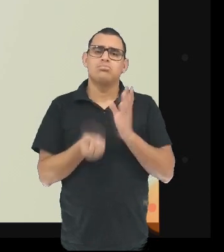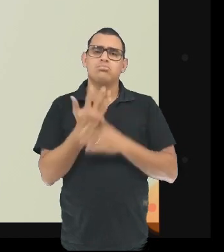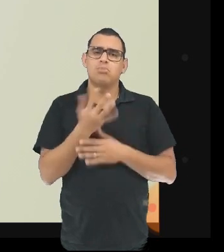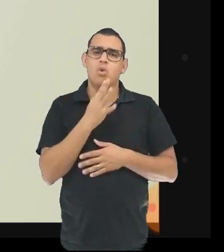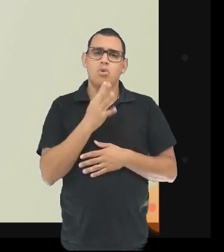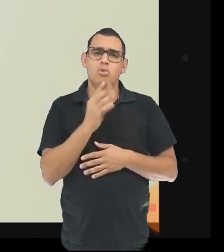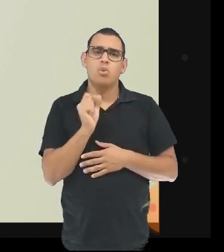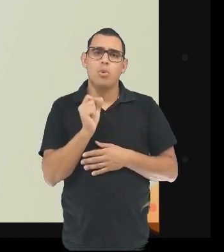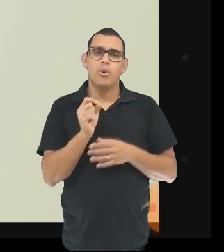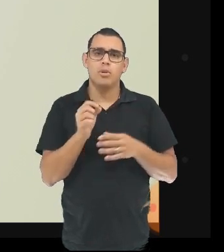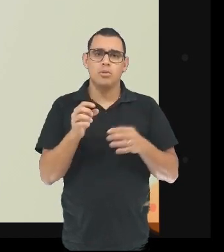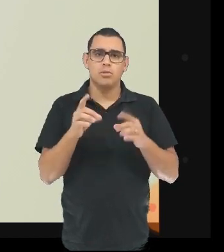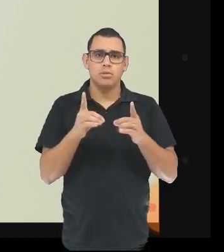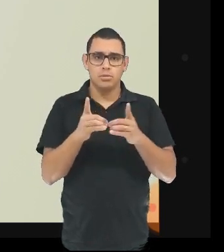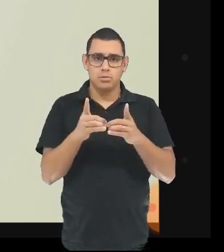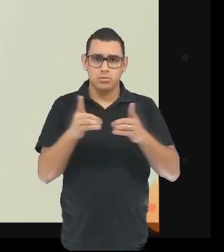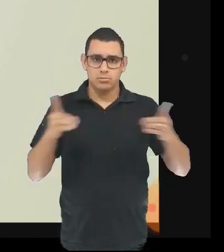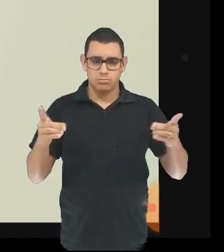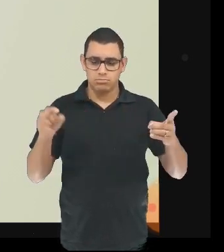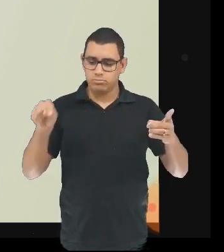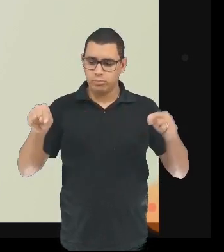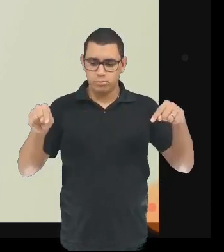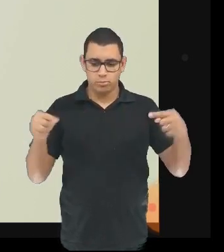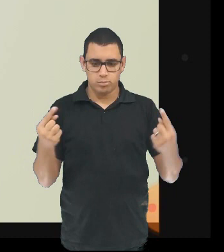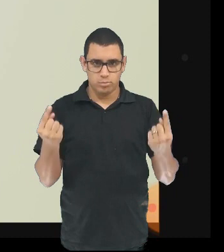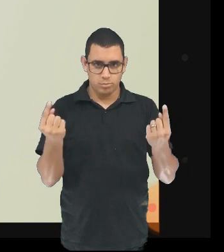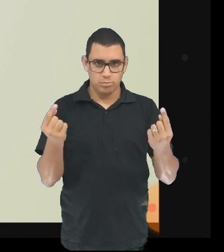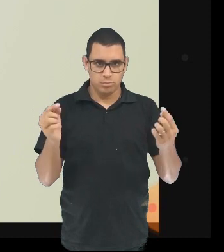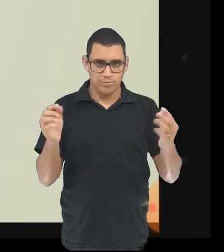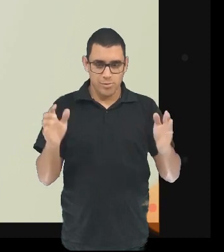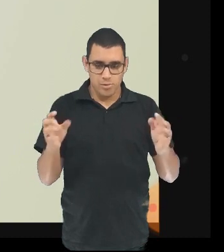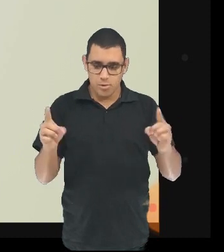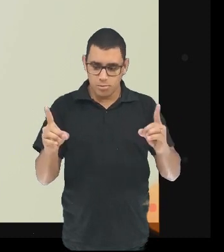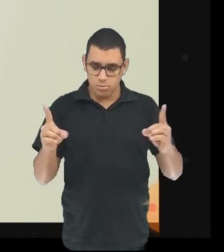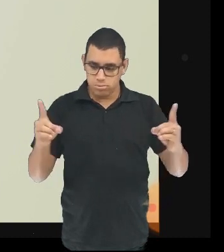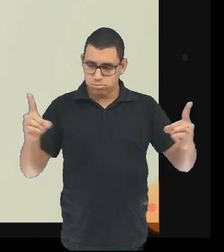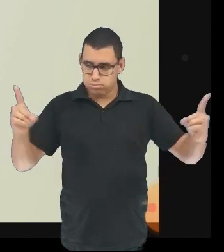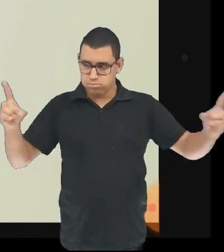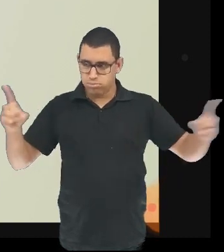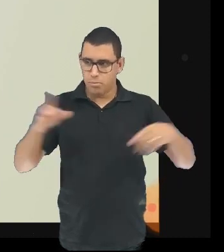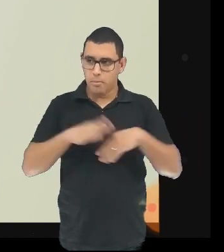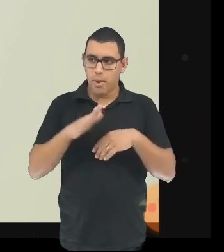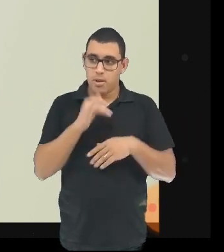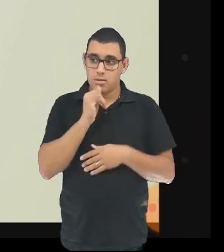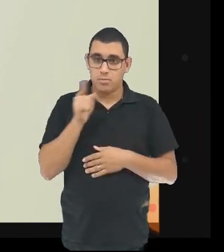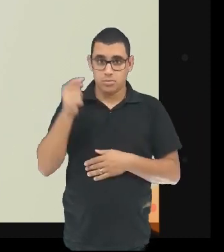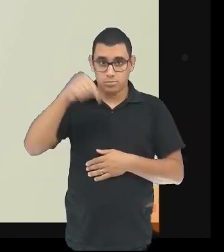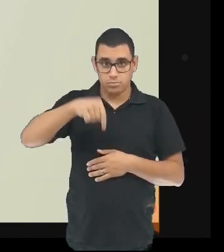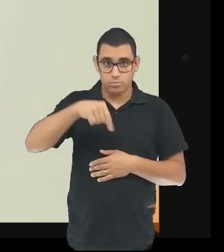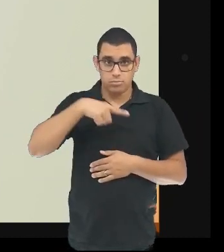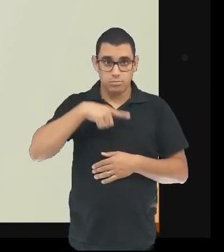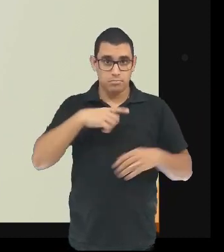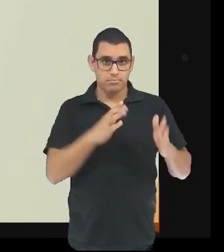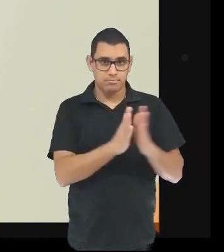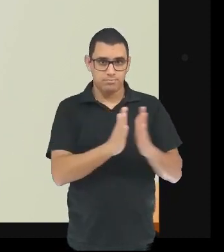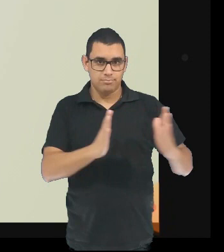entre dois pontos em seu interior. Um exemplo é uma barra de ferro quando aquecida. Então, observe aí na imagem